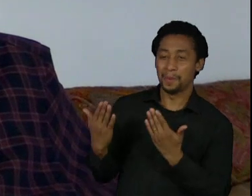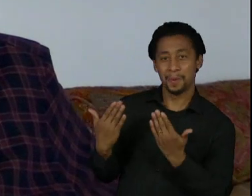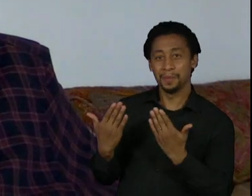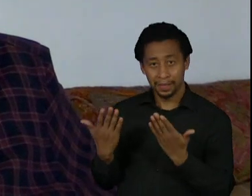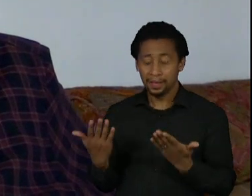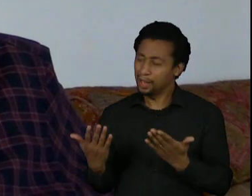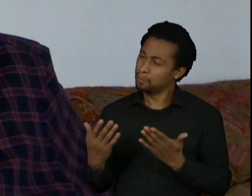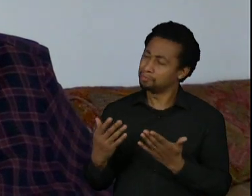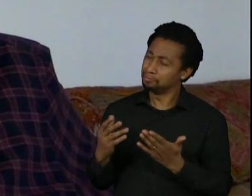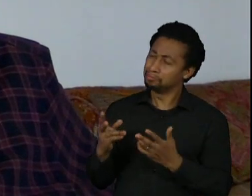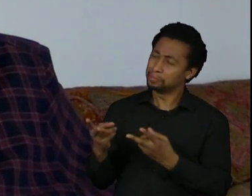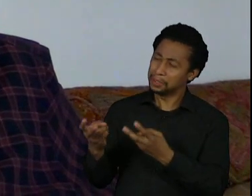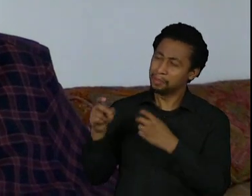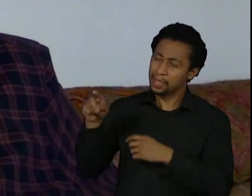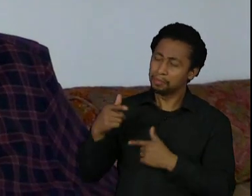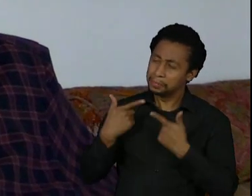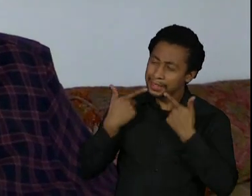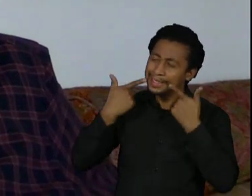ele simpático, ele disse, não,